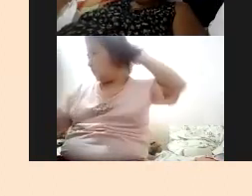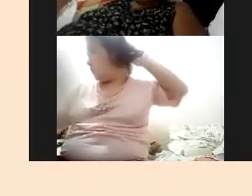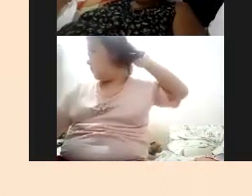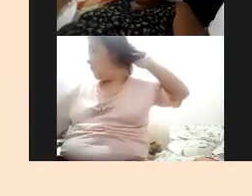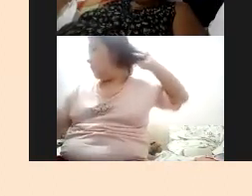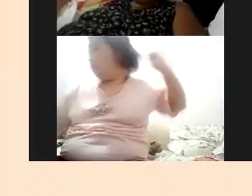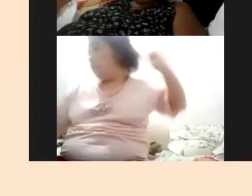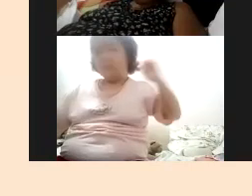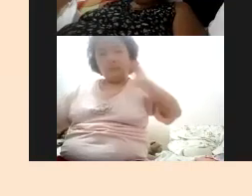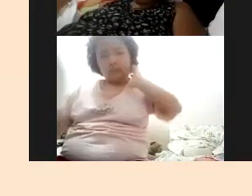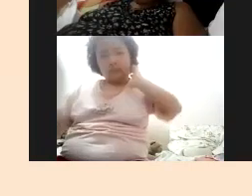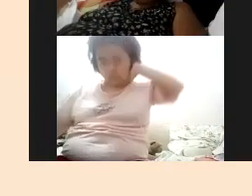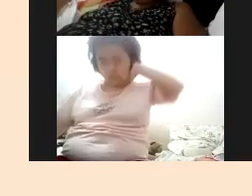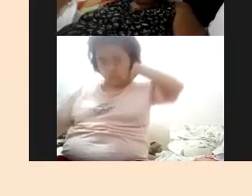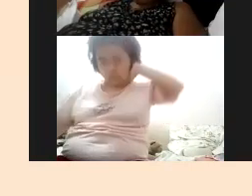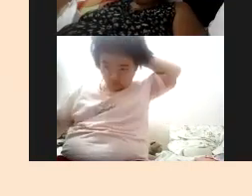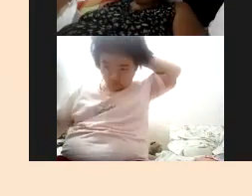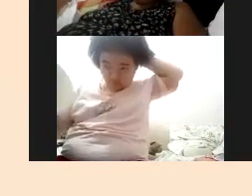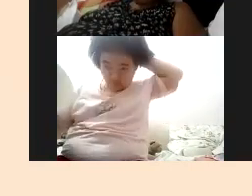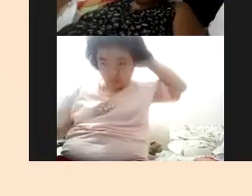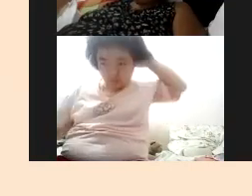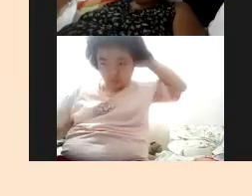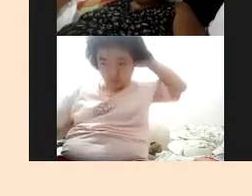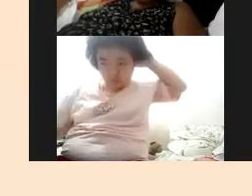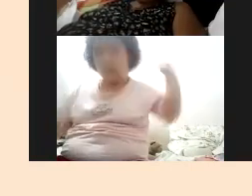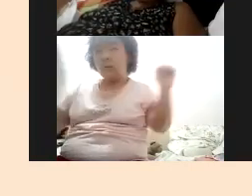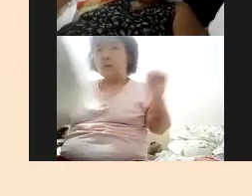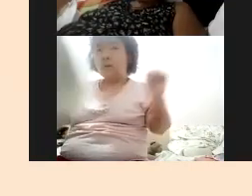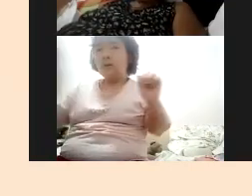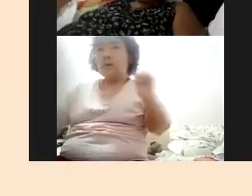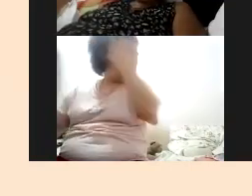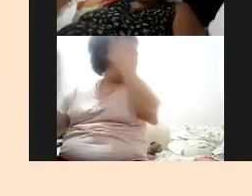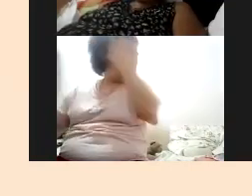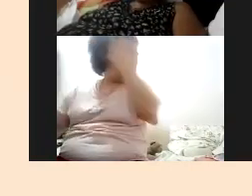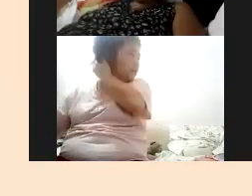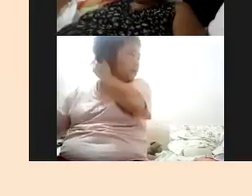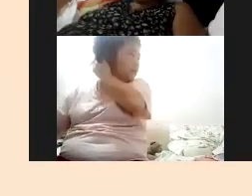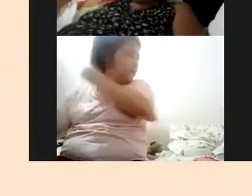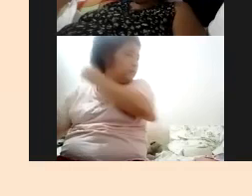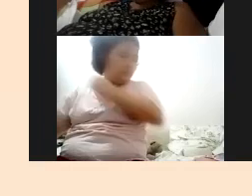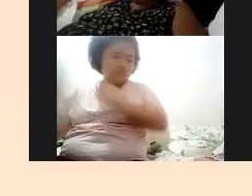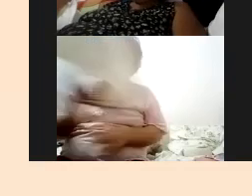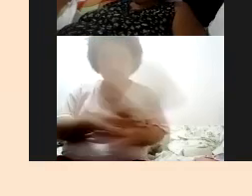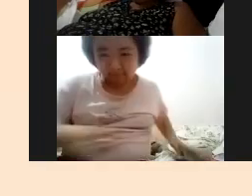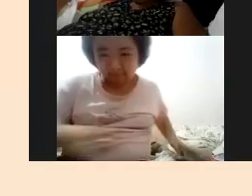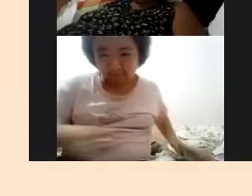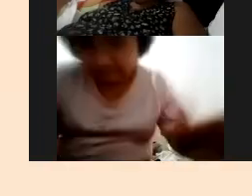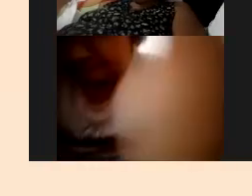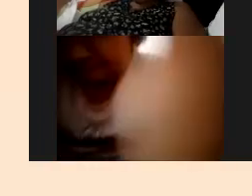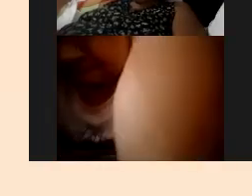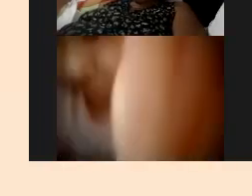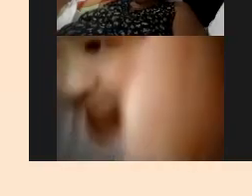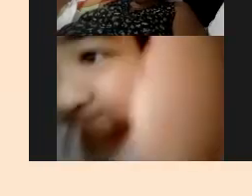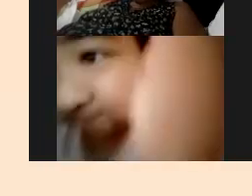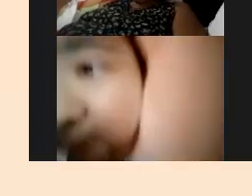engenheiro aqui, vamos pensar na comunicação dentro da engenharia. Então, pensar isso dentro da nossa perspectiva da